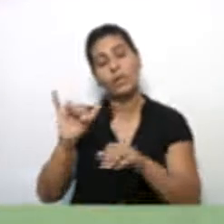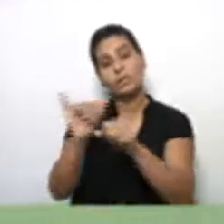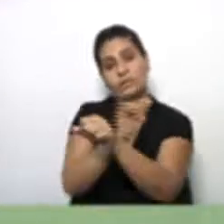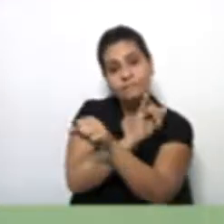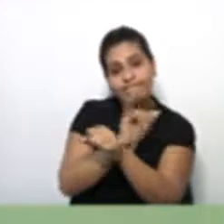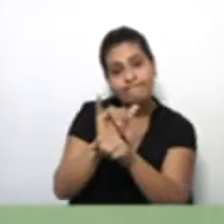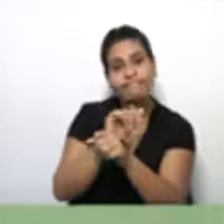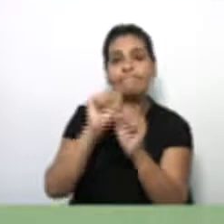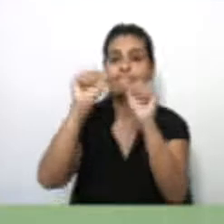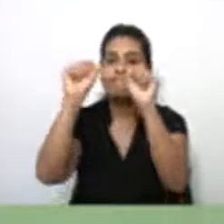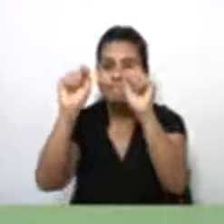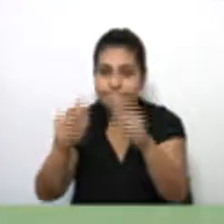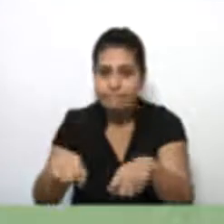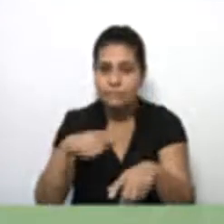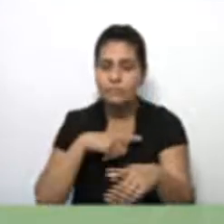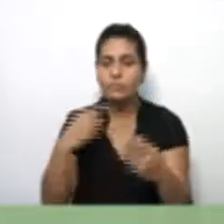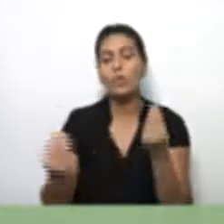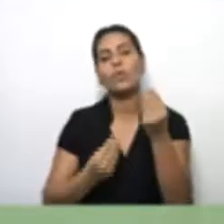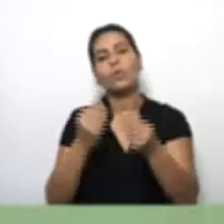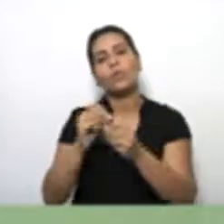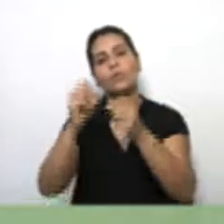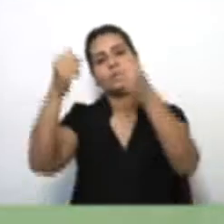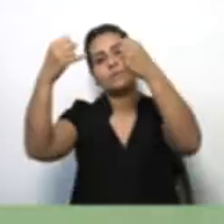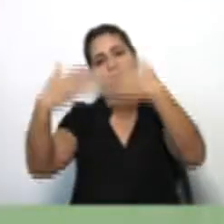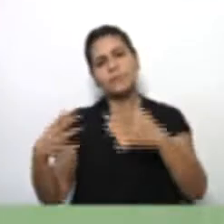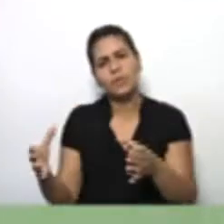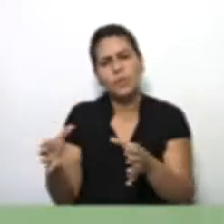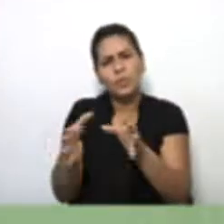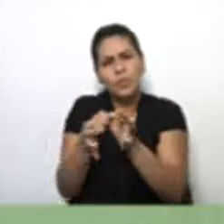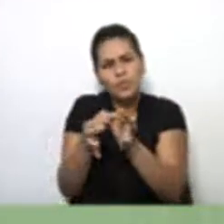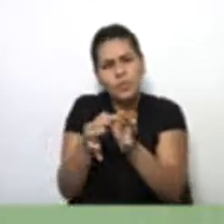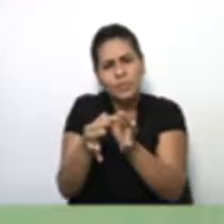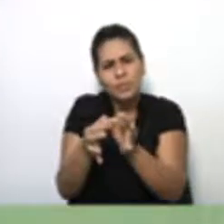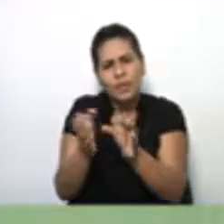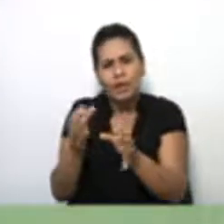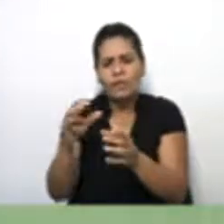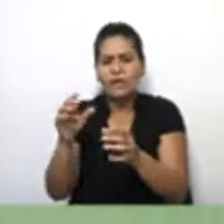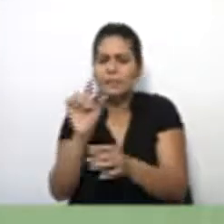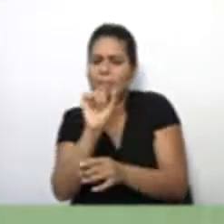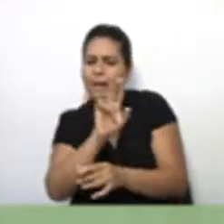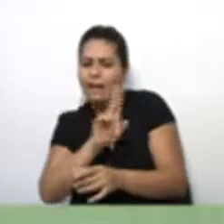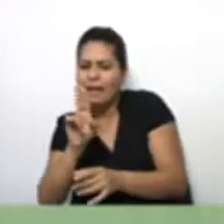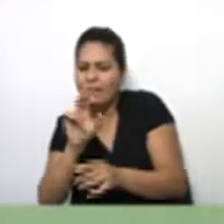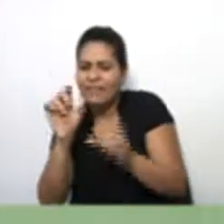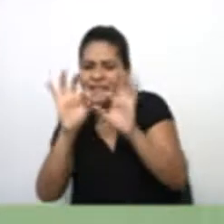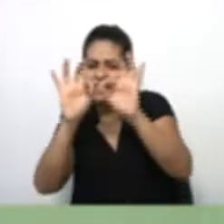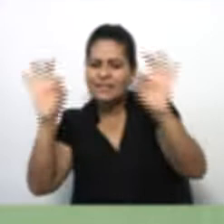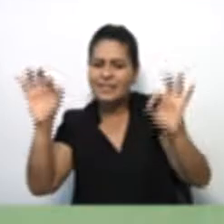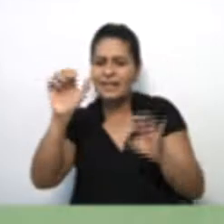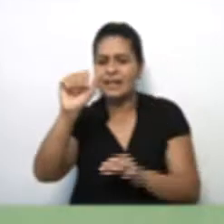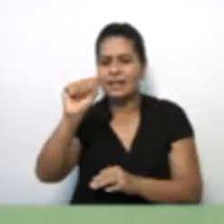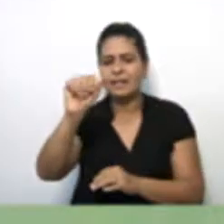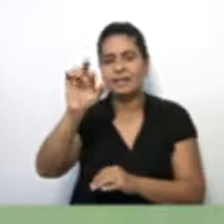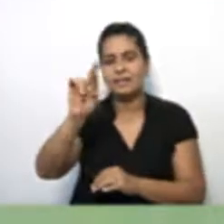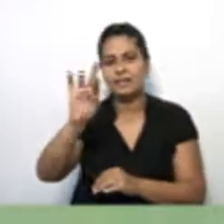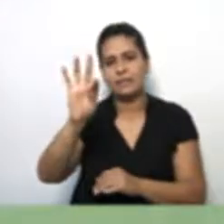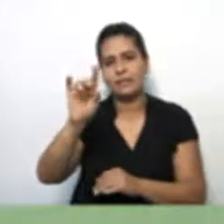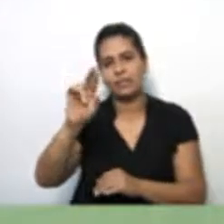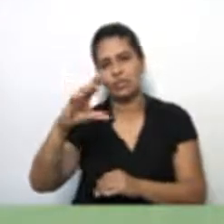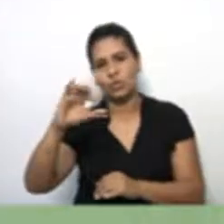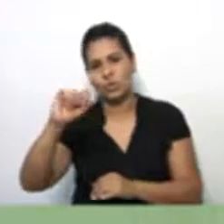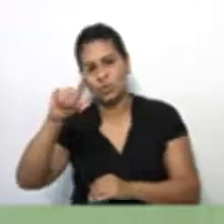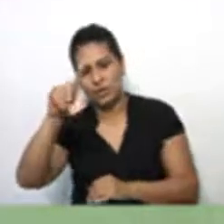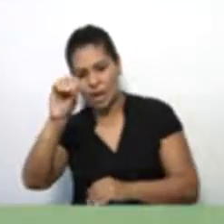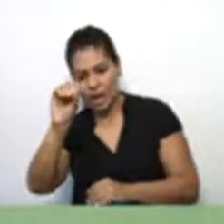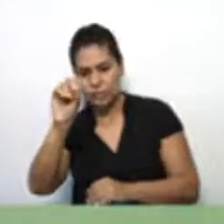pode ser abordado como o quê? Conjunto. Olha só novamente aqui, ó, a palavrinha-chave. Articulado de quem?